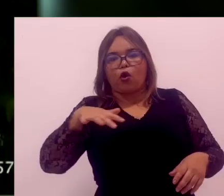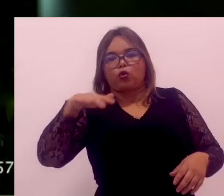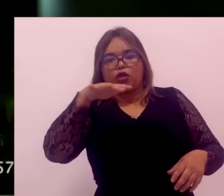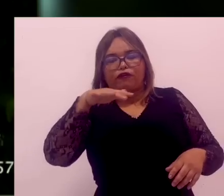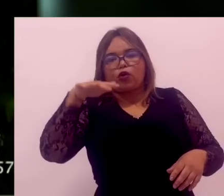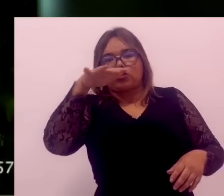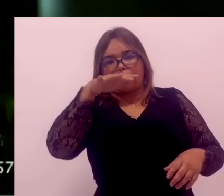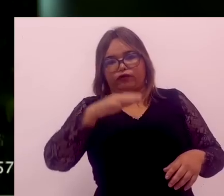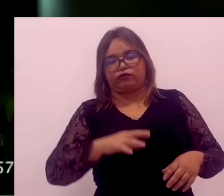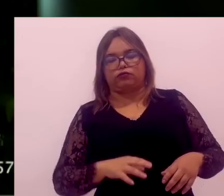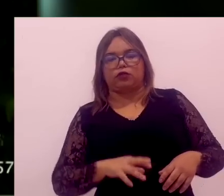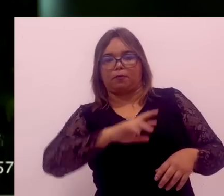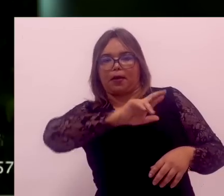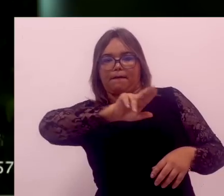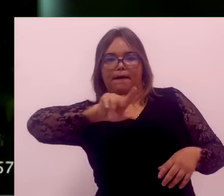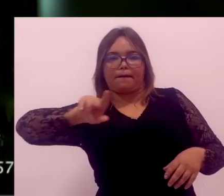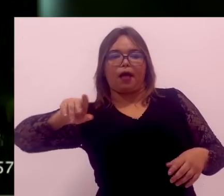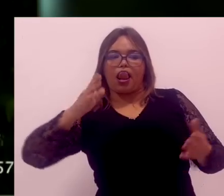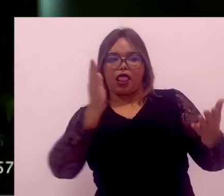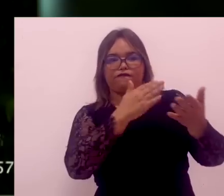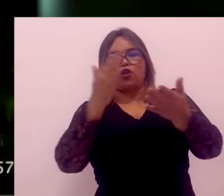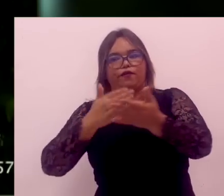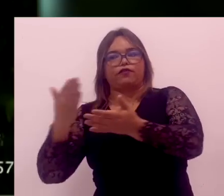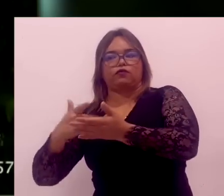Esta aqui é a revelada por Ayn Rand,